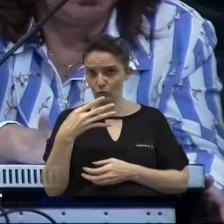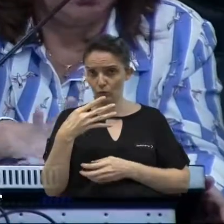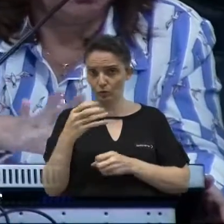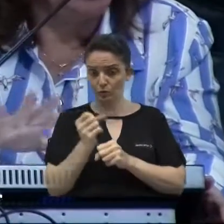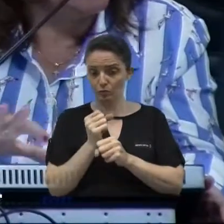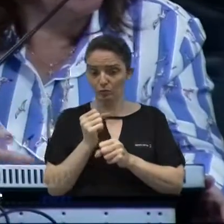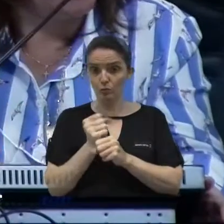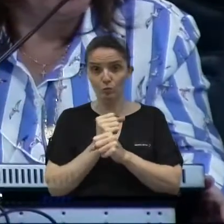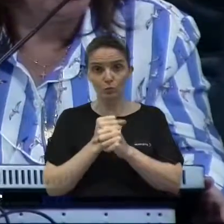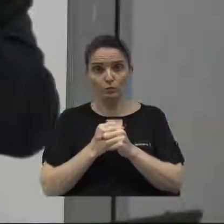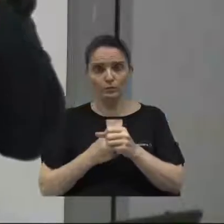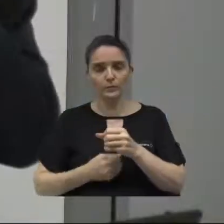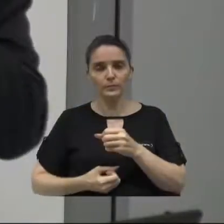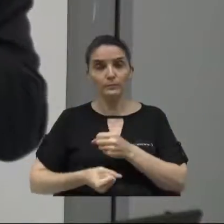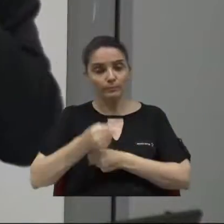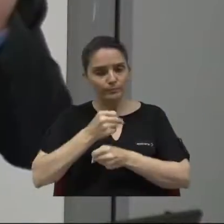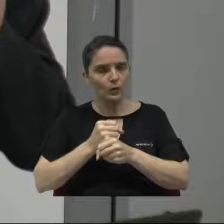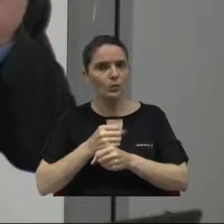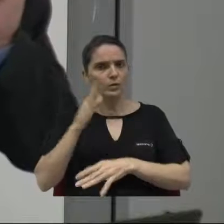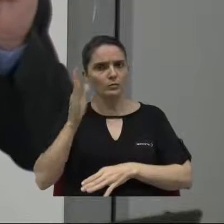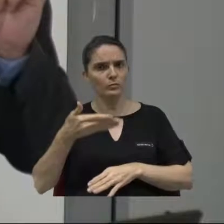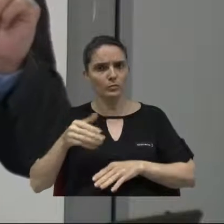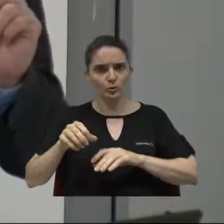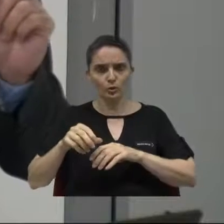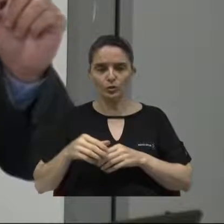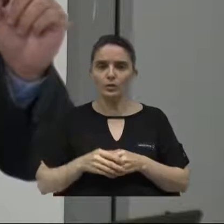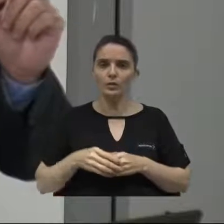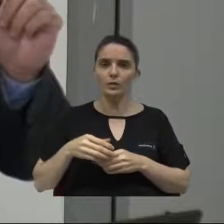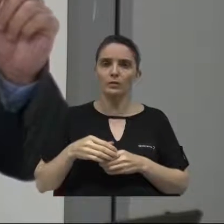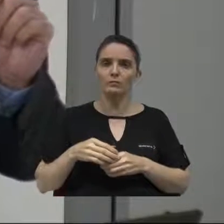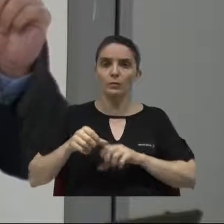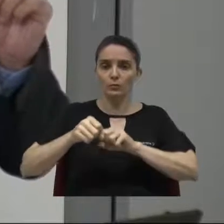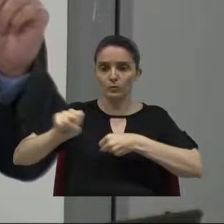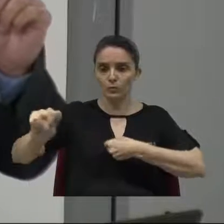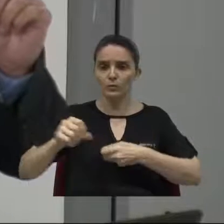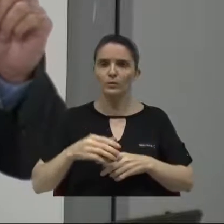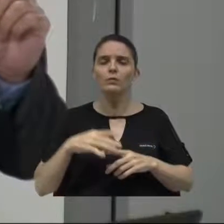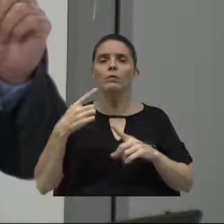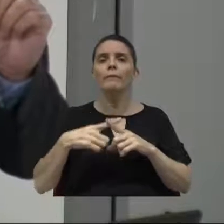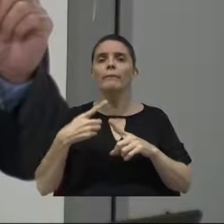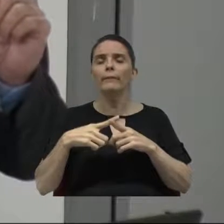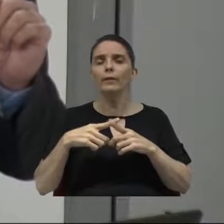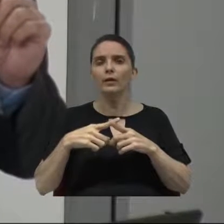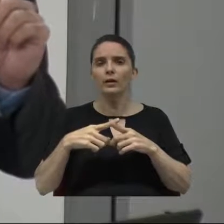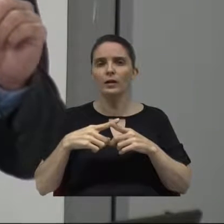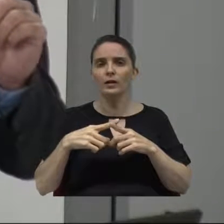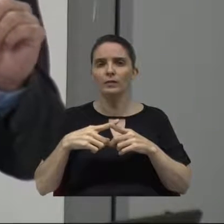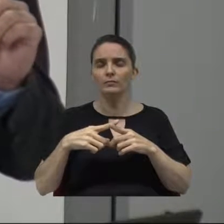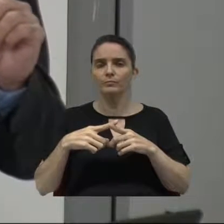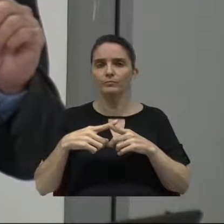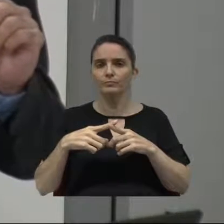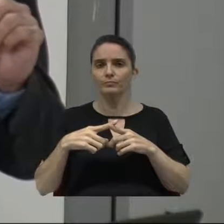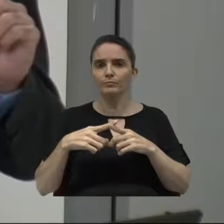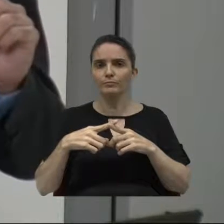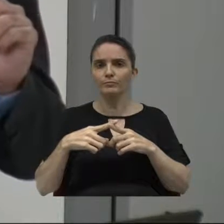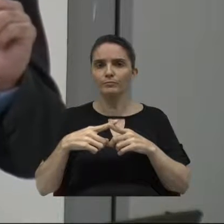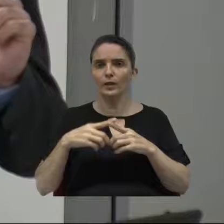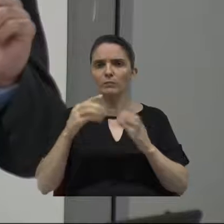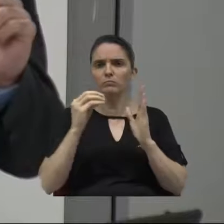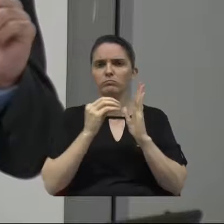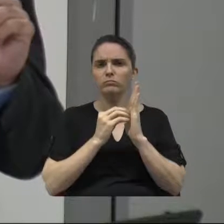fui hoje entender o porquê daquele símbolozinho, doutora Mayra. A senhora conhece? O porquê daquele